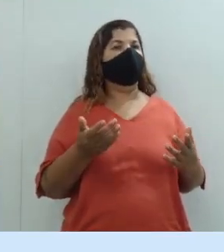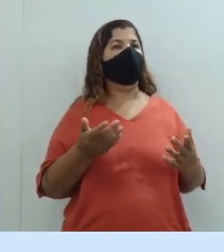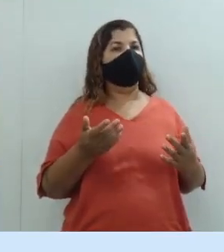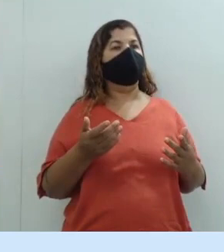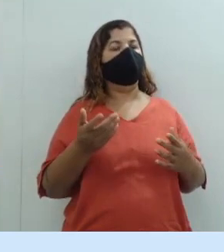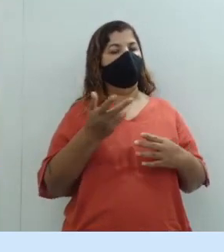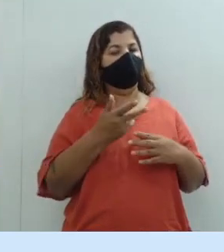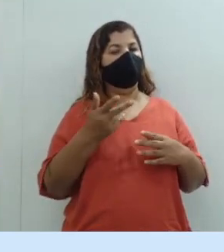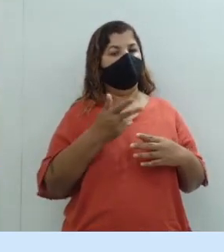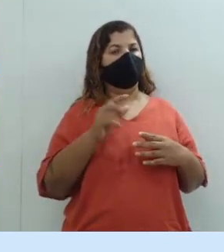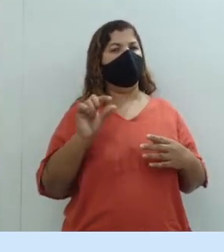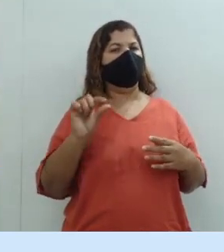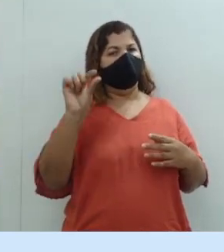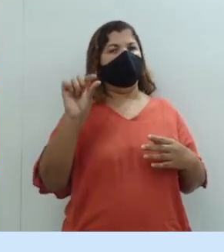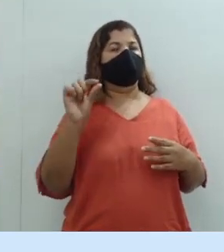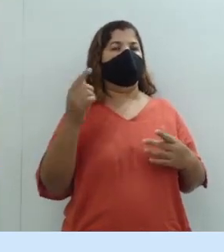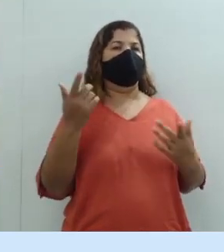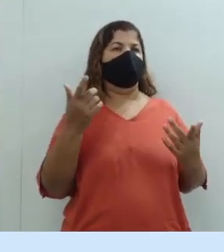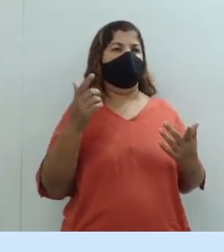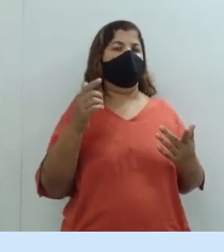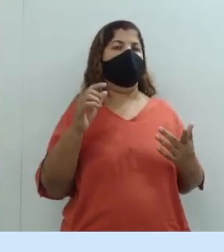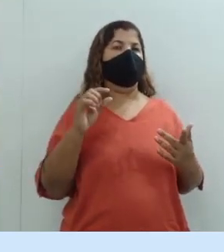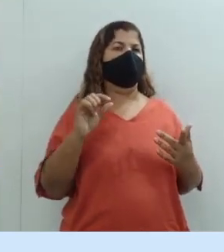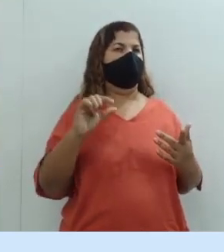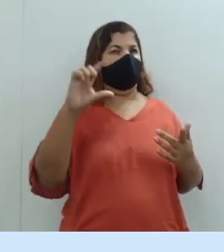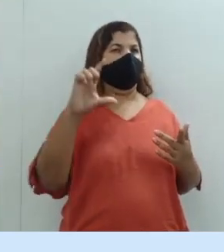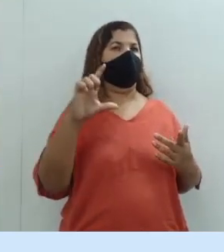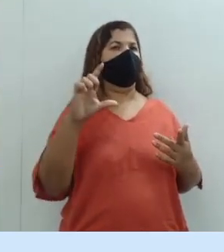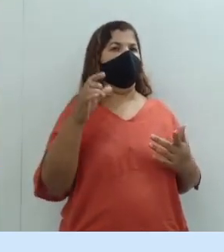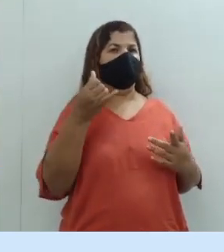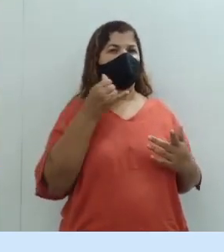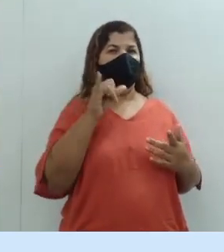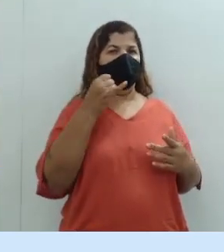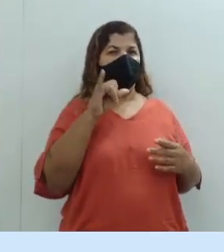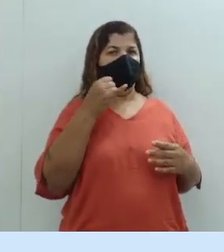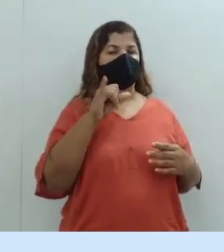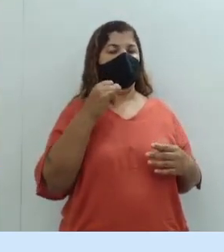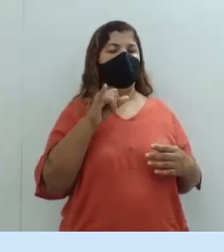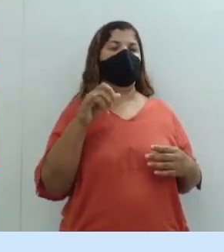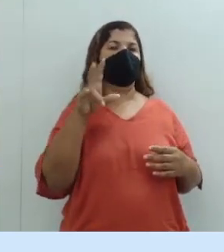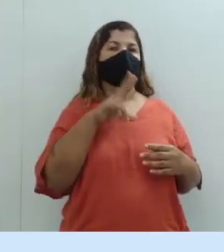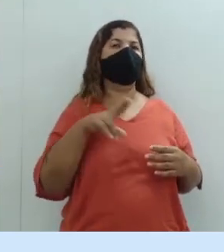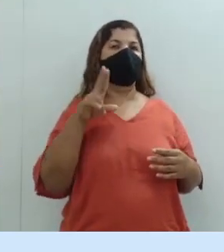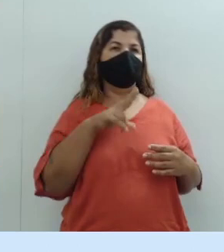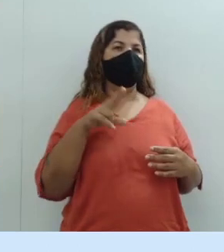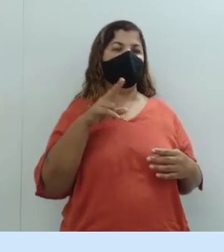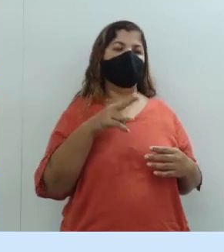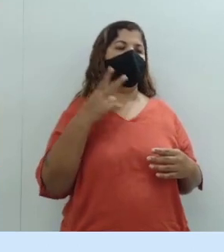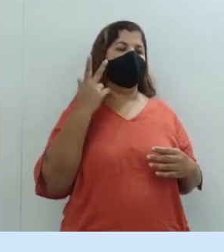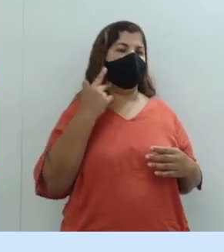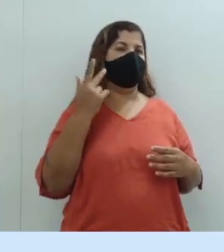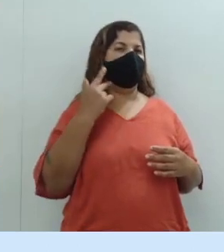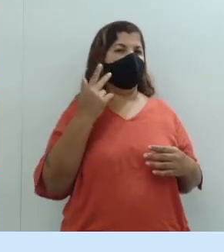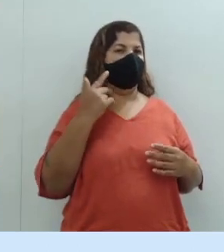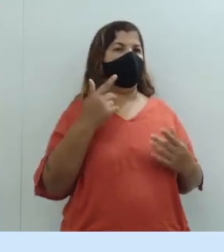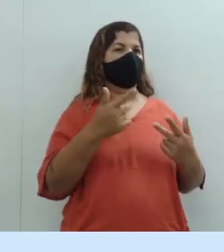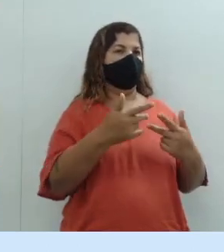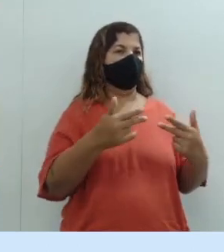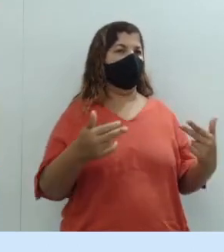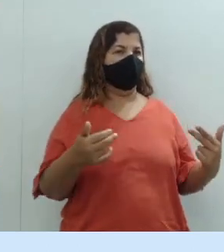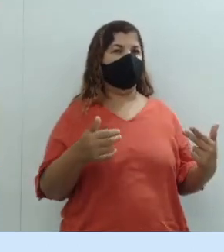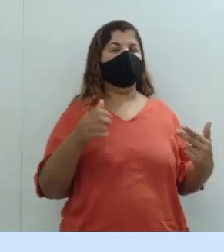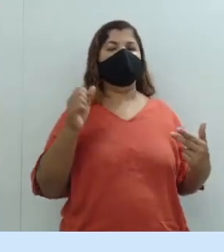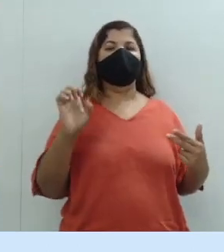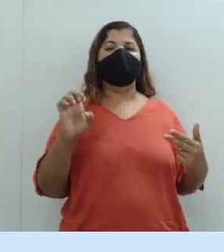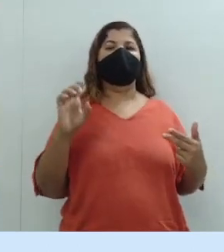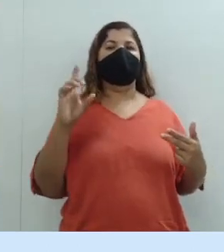procurar um disjuntor com uma corrente maior para que você possa ter uma maior aí funcionalidade dos seus equipamentos, né? O que aconteceria se você colocasse